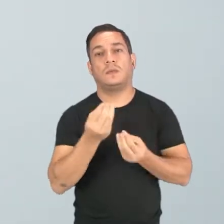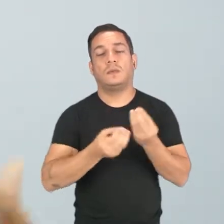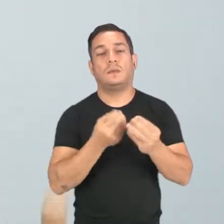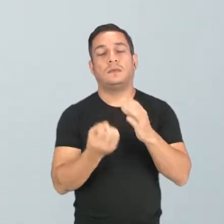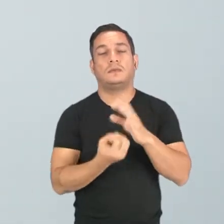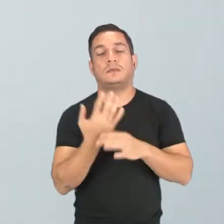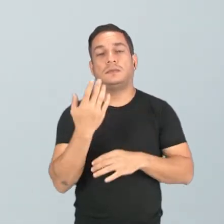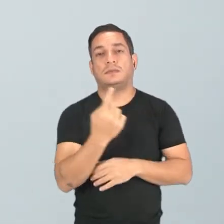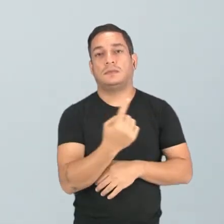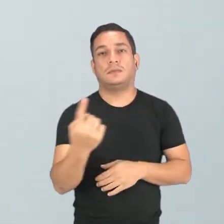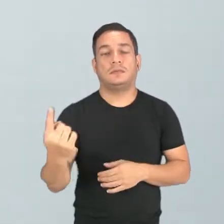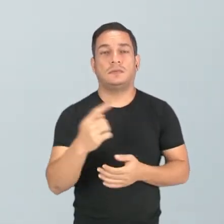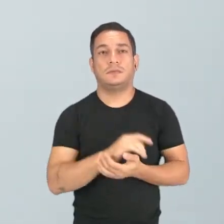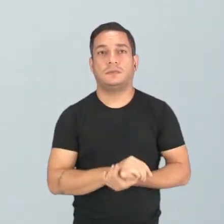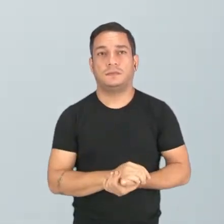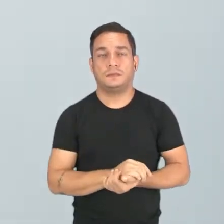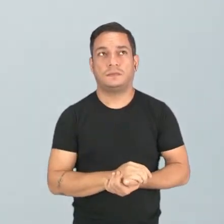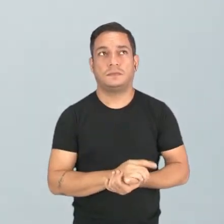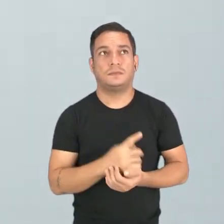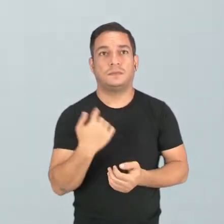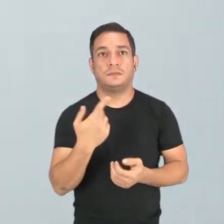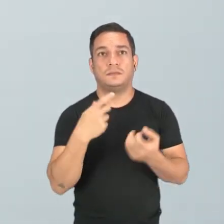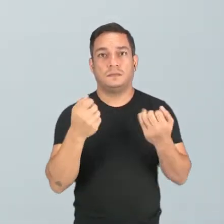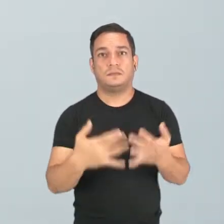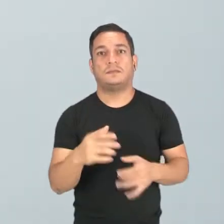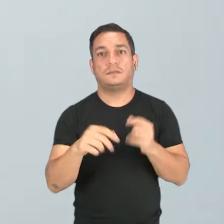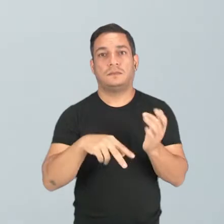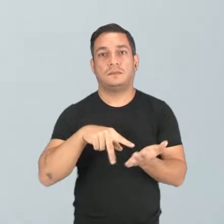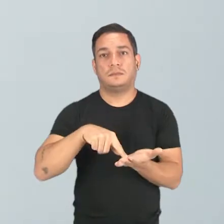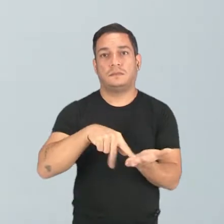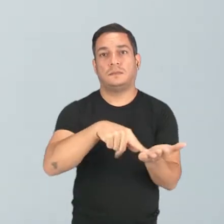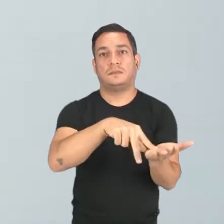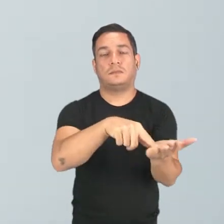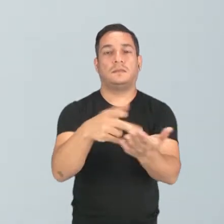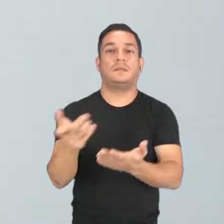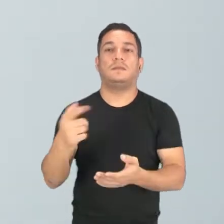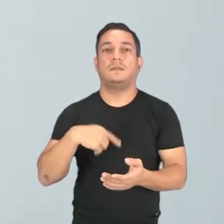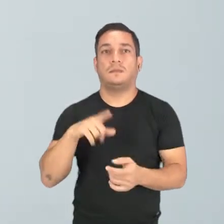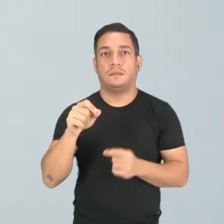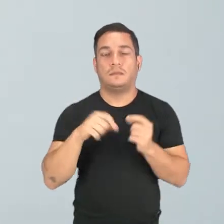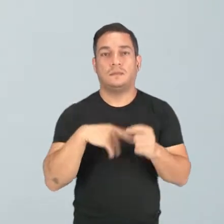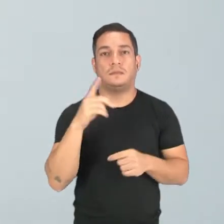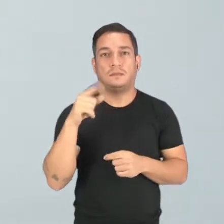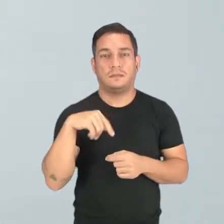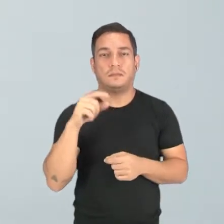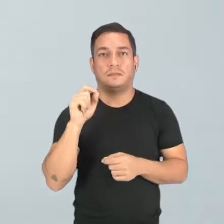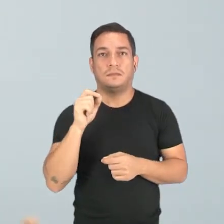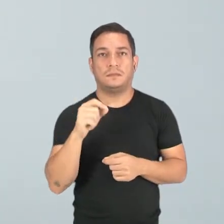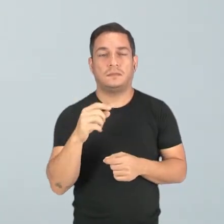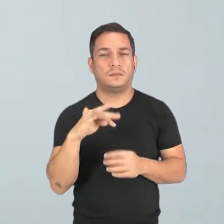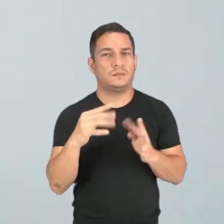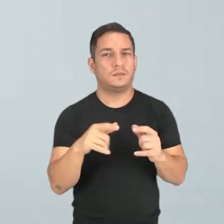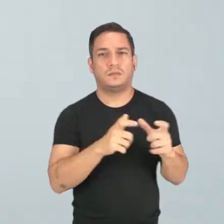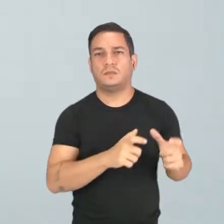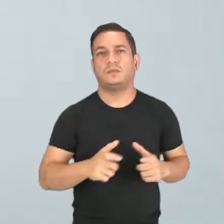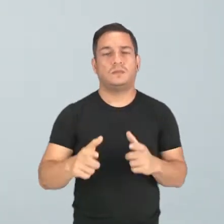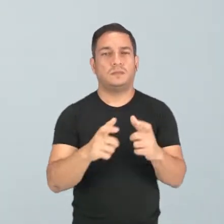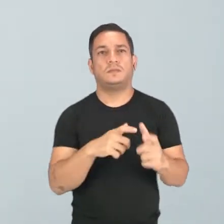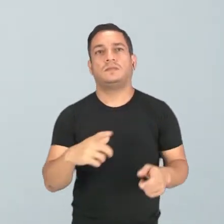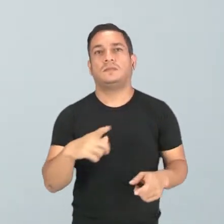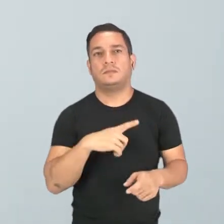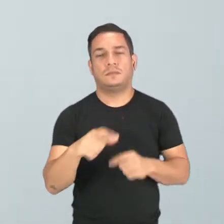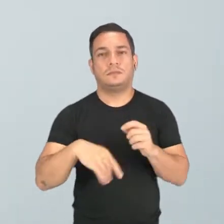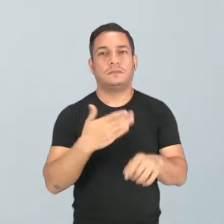a origem de cada um, né? E a gente vai falar um pouquinho sobre o skate. O skate, ele é bem difundido, quase todos os lugares